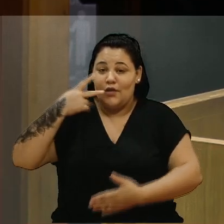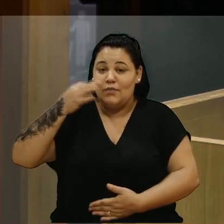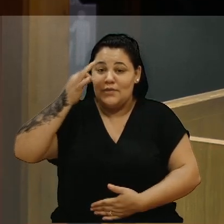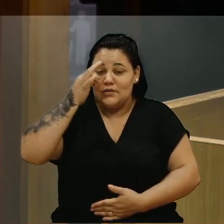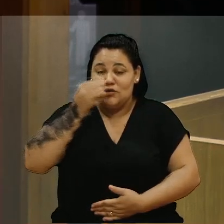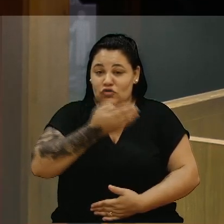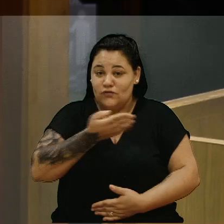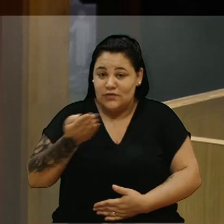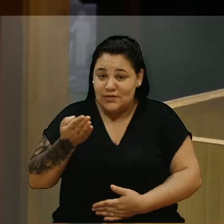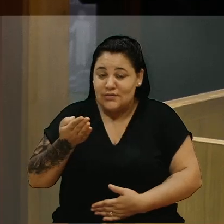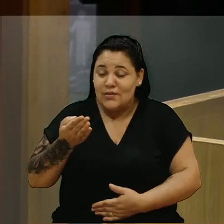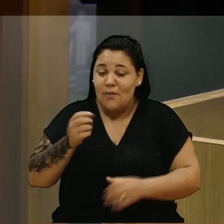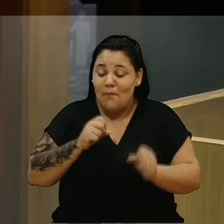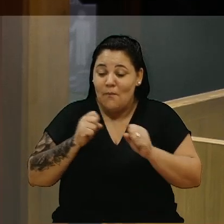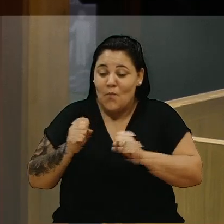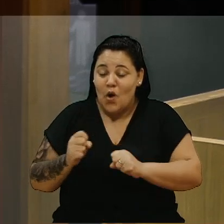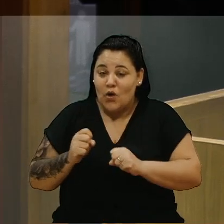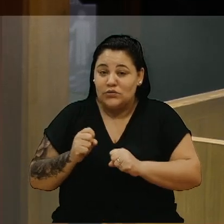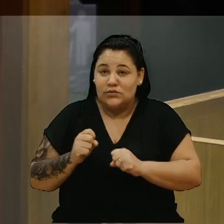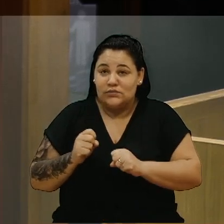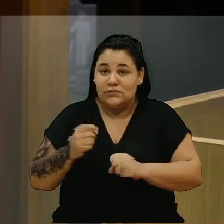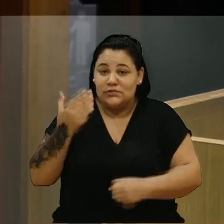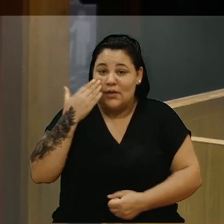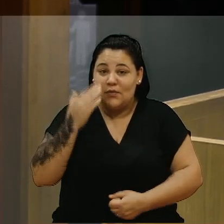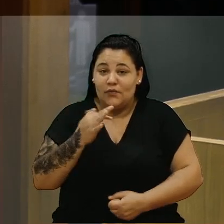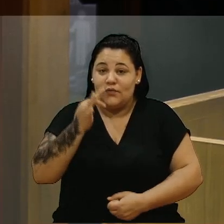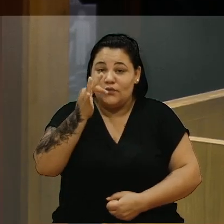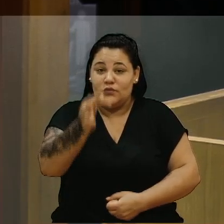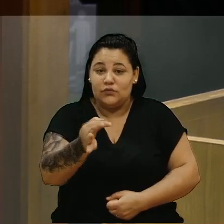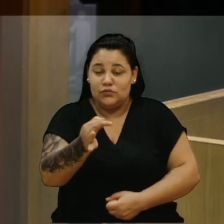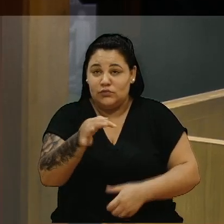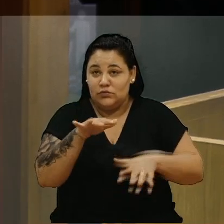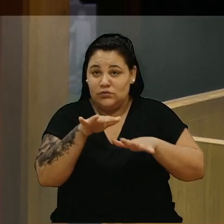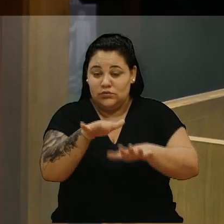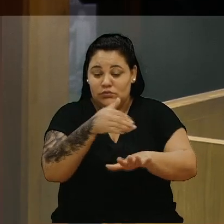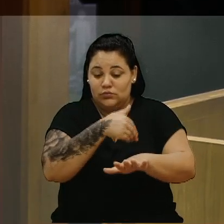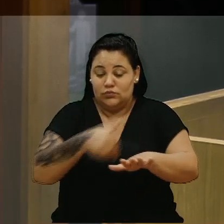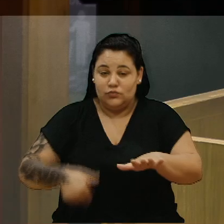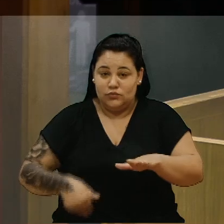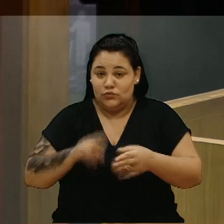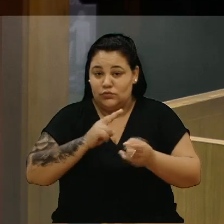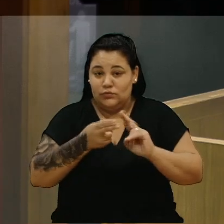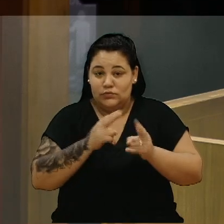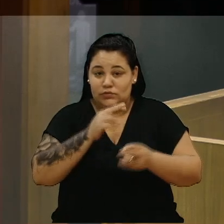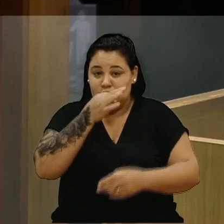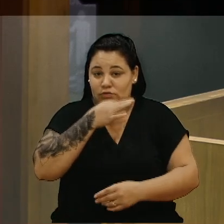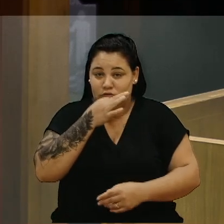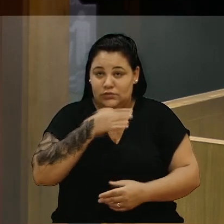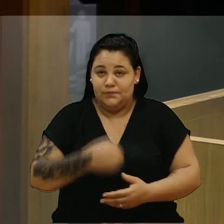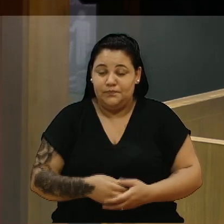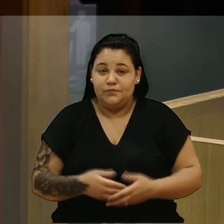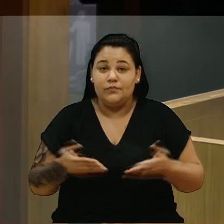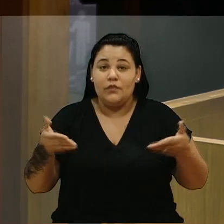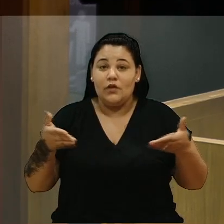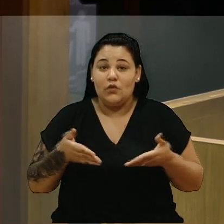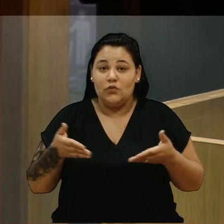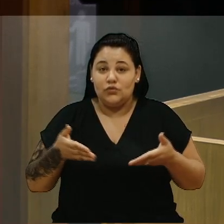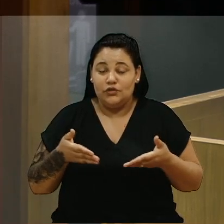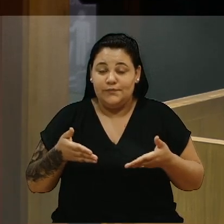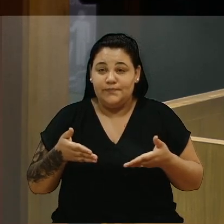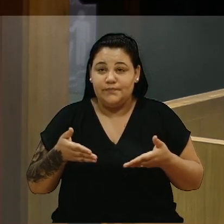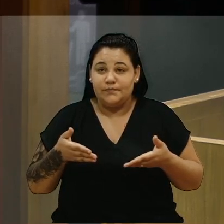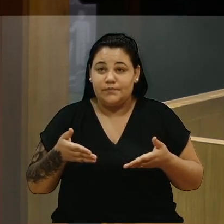possam decidir o futuro do transporte público urbano no nosso município de Caxias do Sul. E hoje,